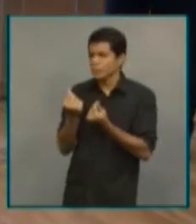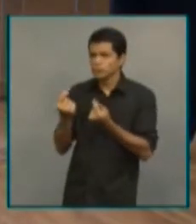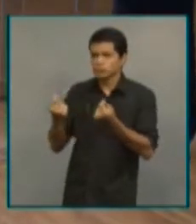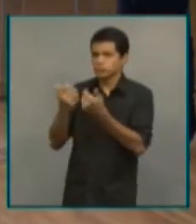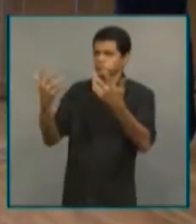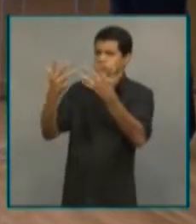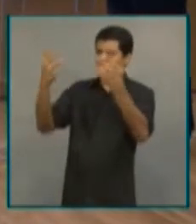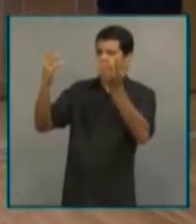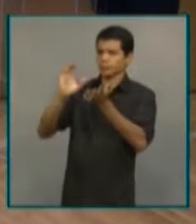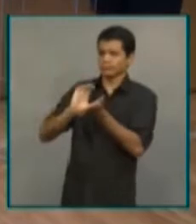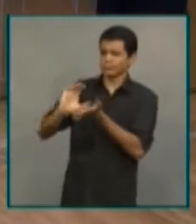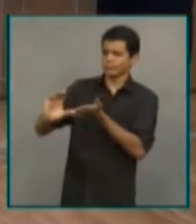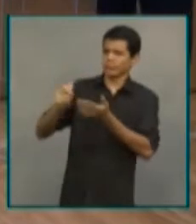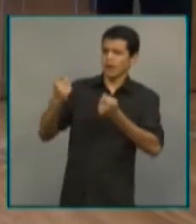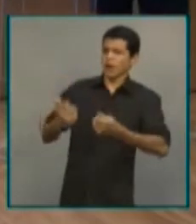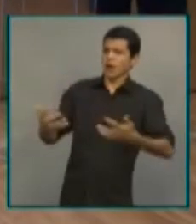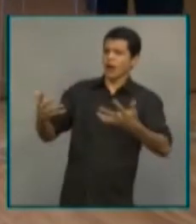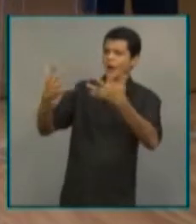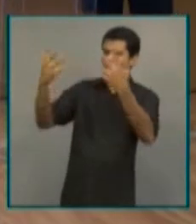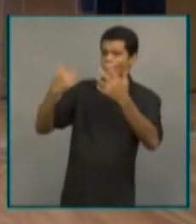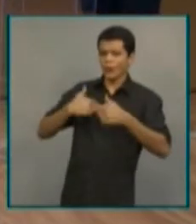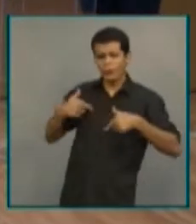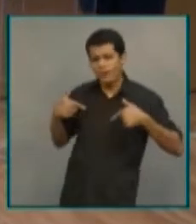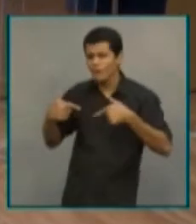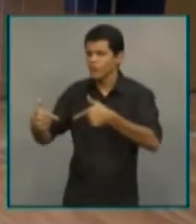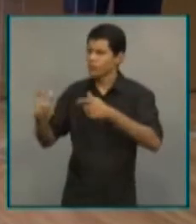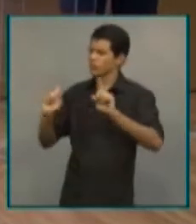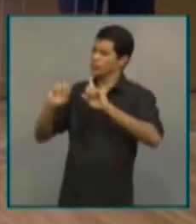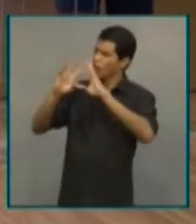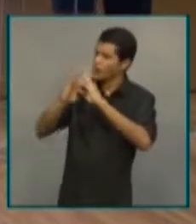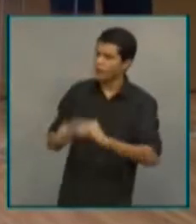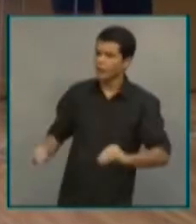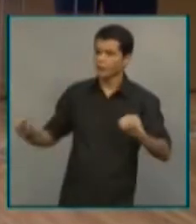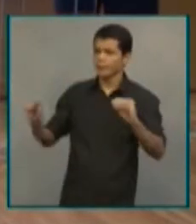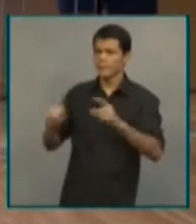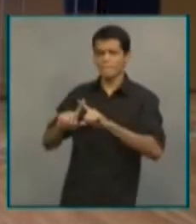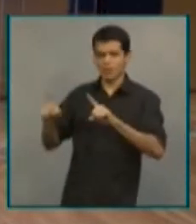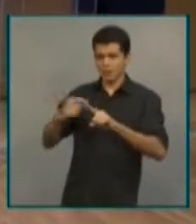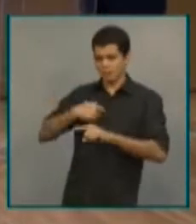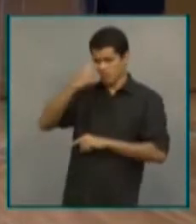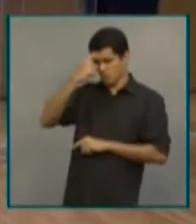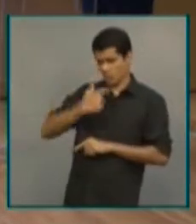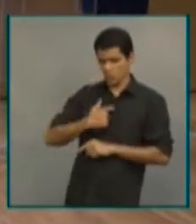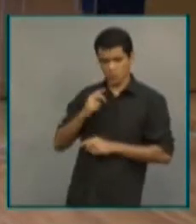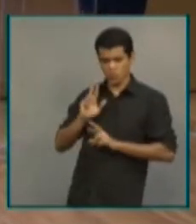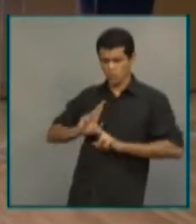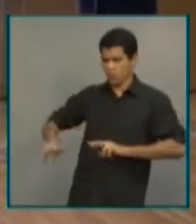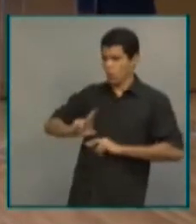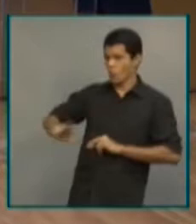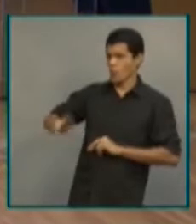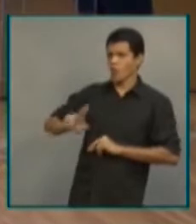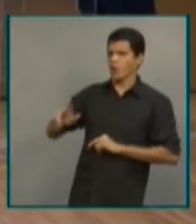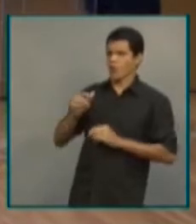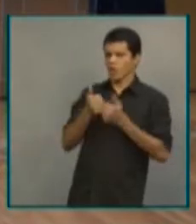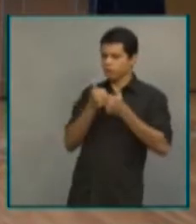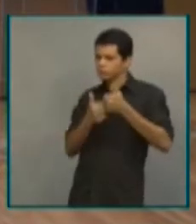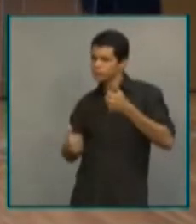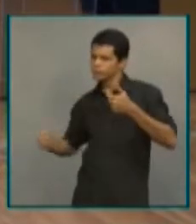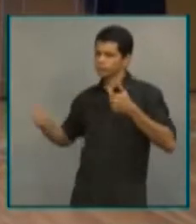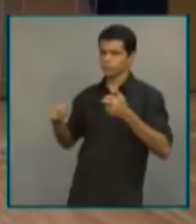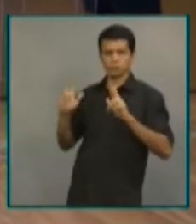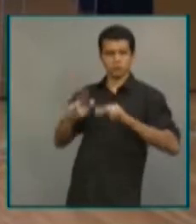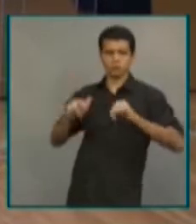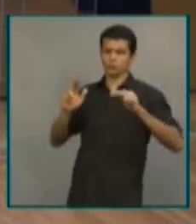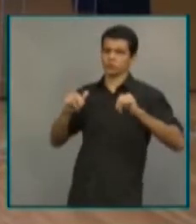da advocacia, eu aqui defendendo também, sem ter mandato, sem fazer parte da gestão. O que a senhora fez? A senhora